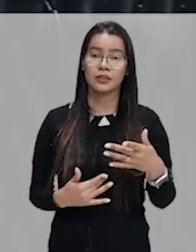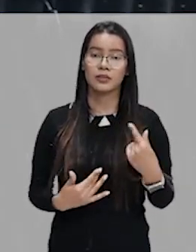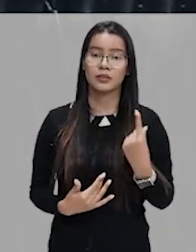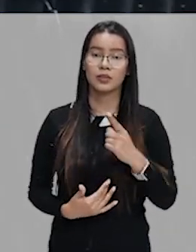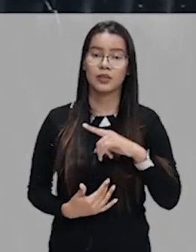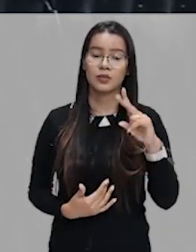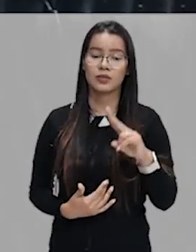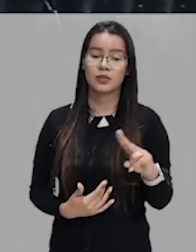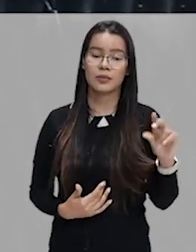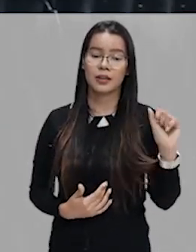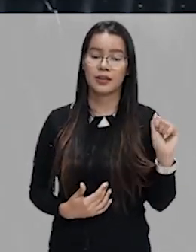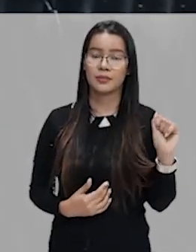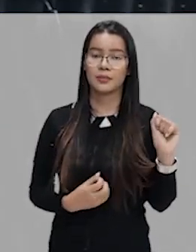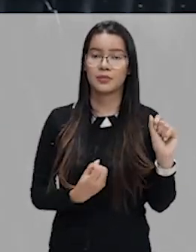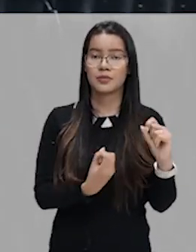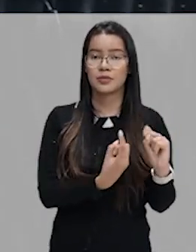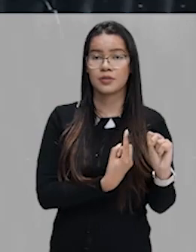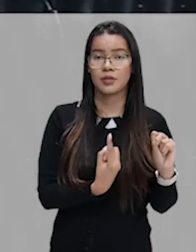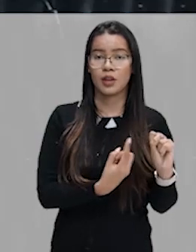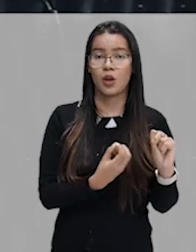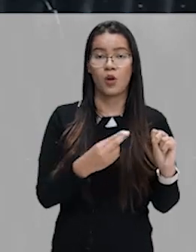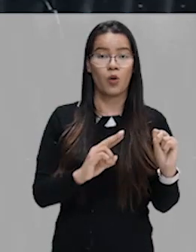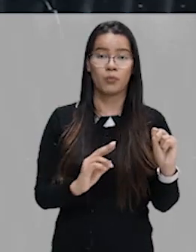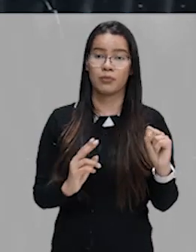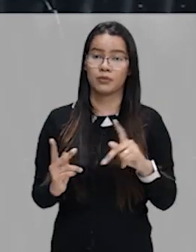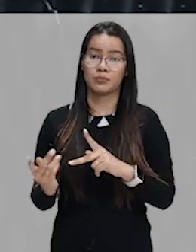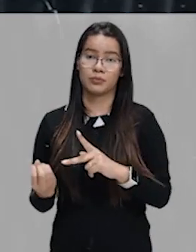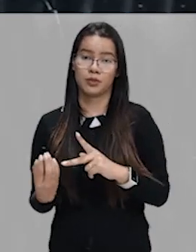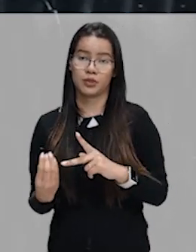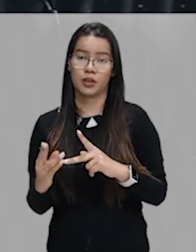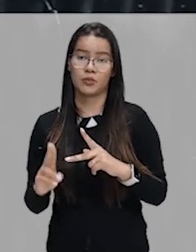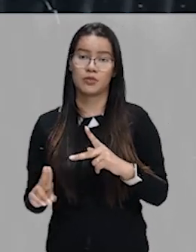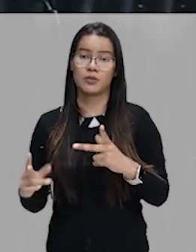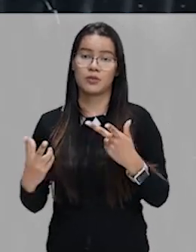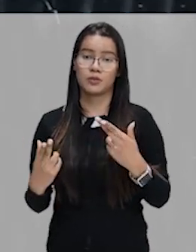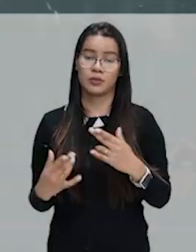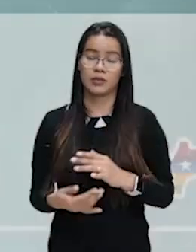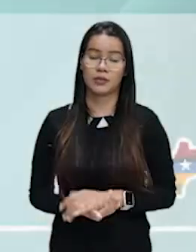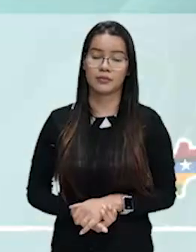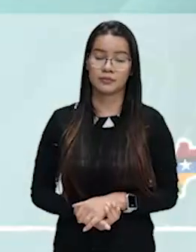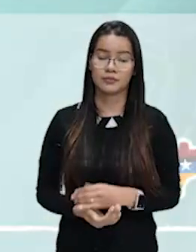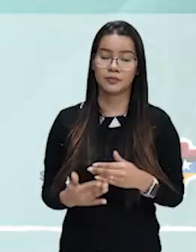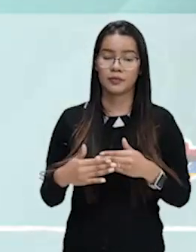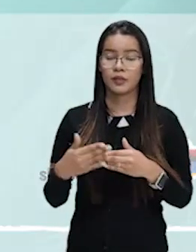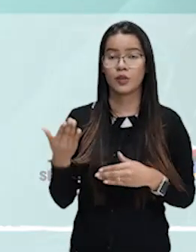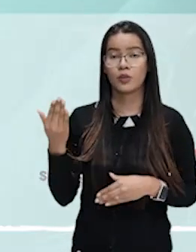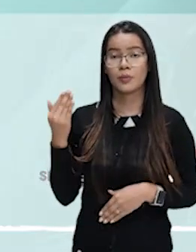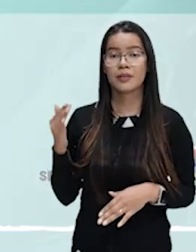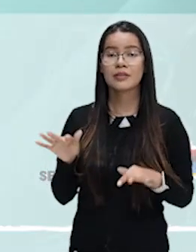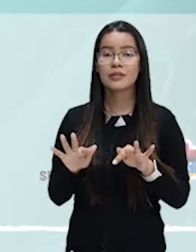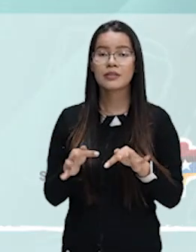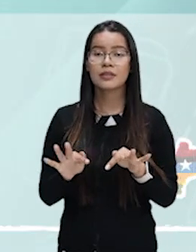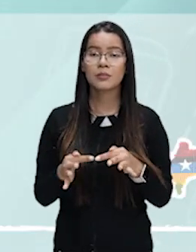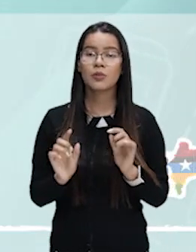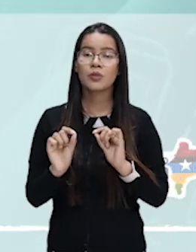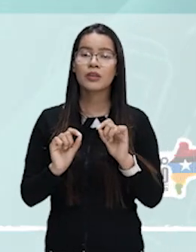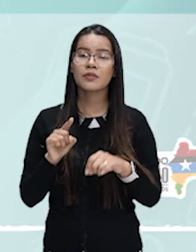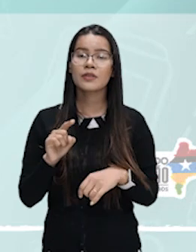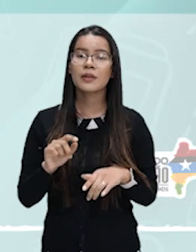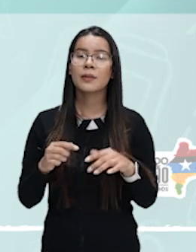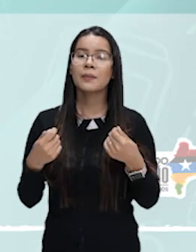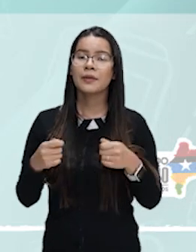o há tanto para o singular quanto para o plural. No passado simples, o que você vai ter que fazer